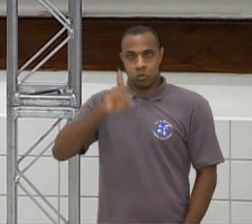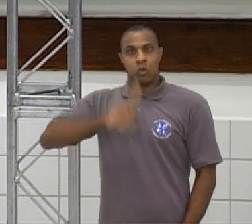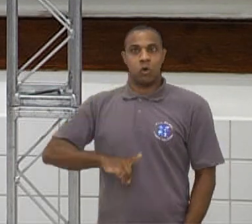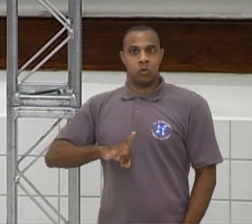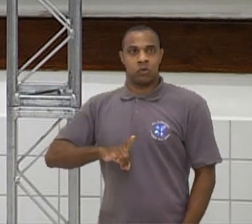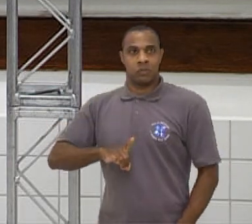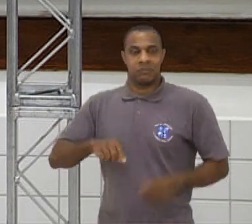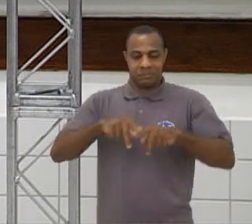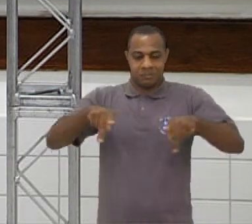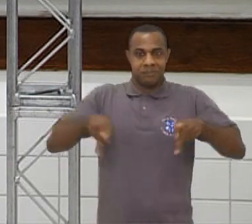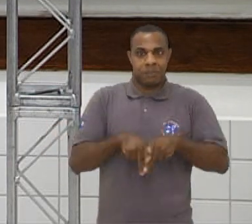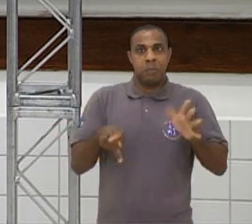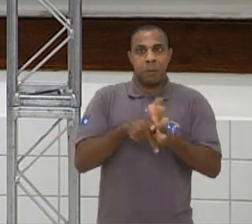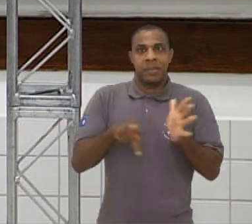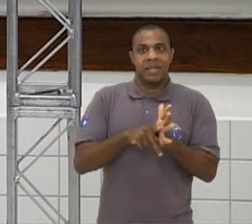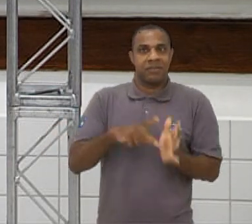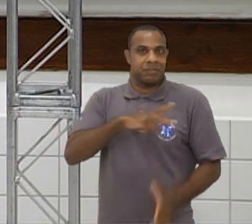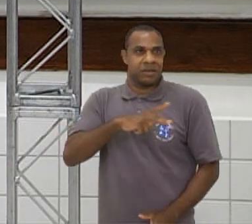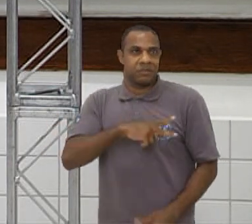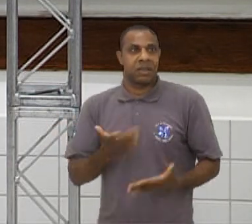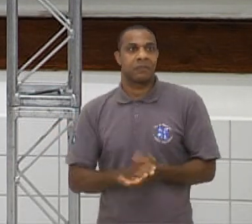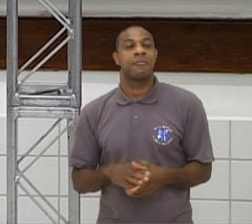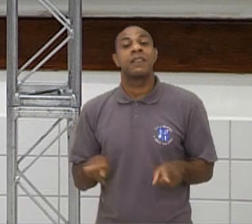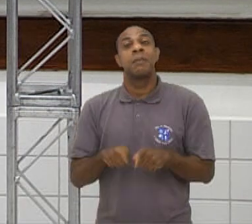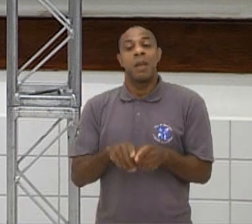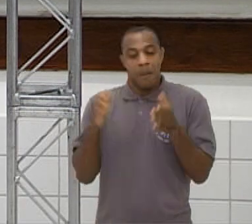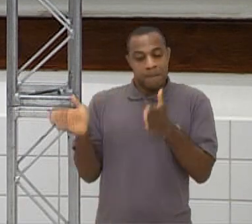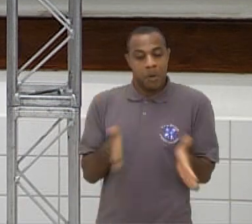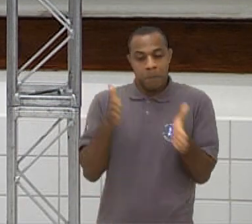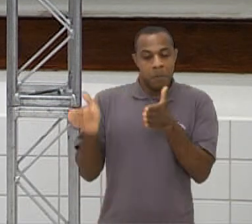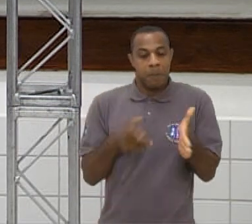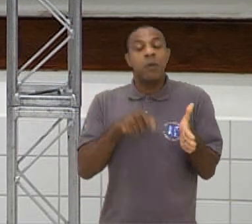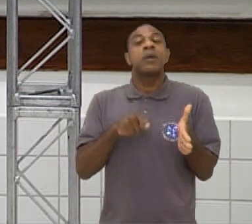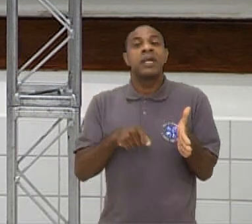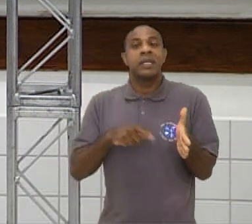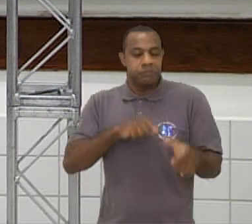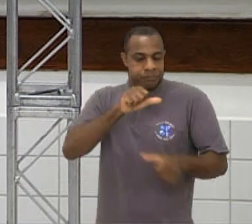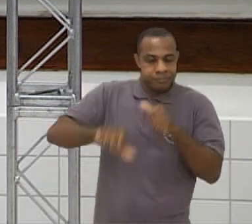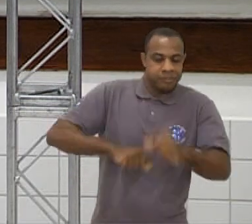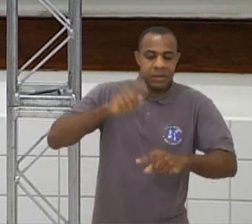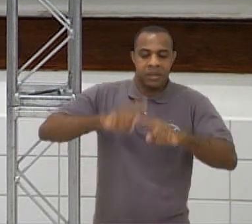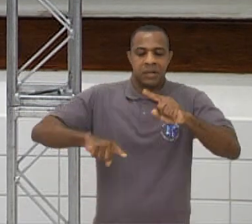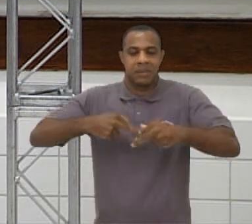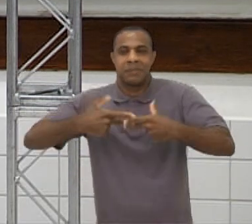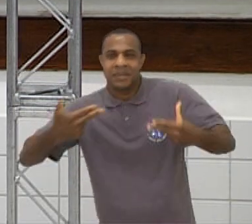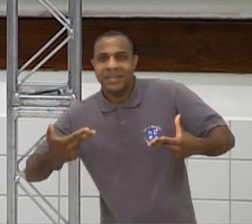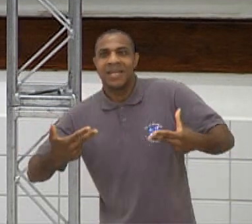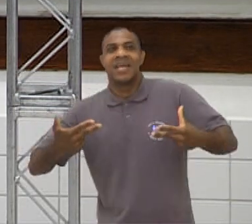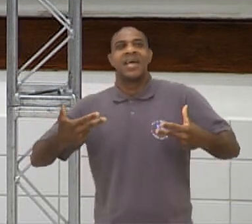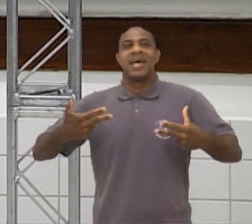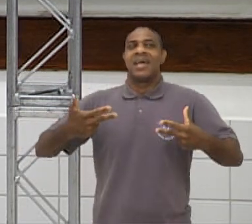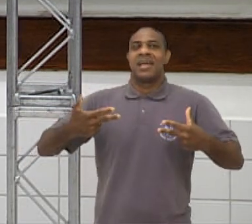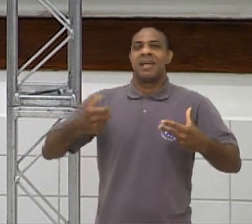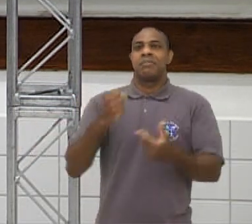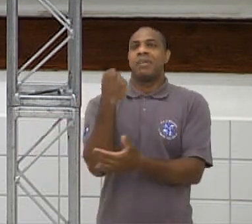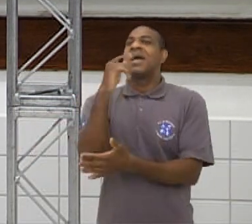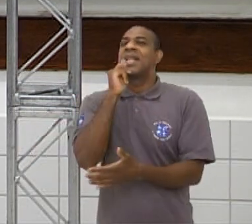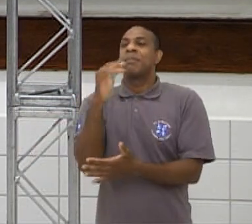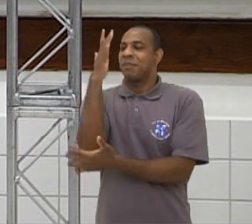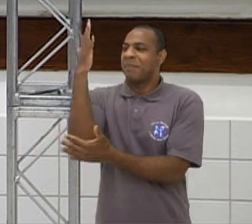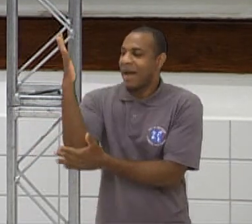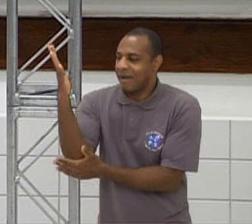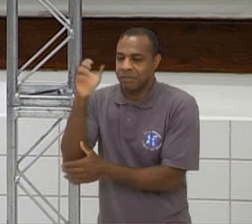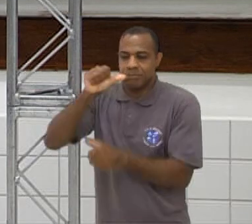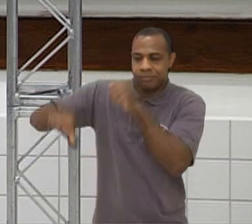os meios de produção são aqueles instrumentos que transformam a matéria-prima, a natureza, uma árvore, por exemplo,